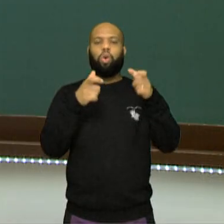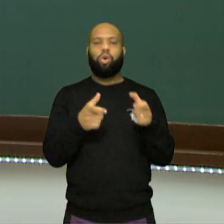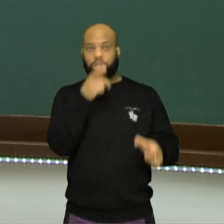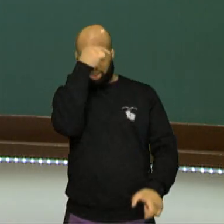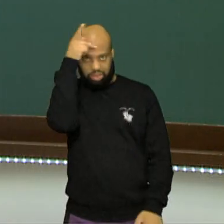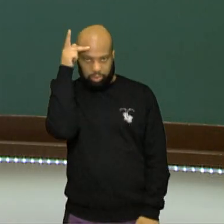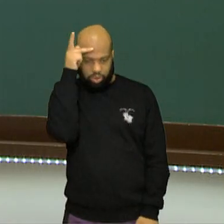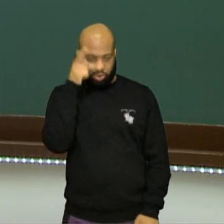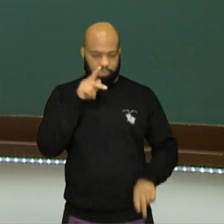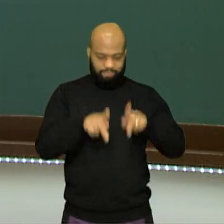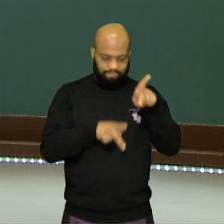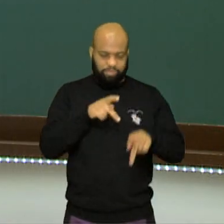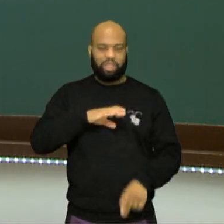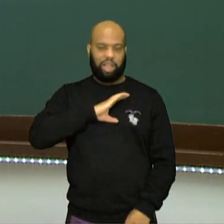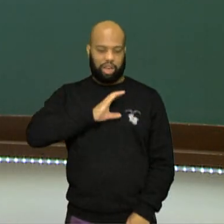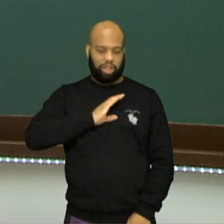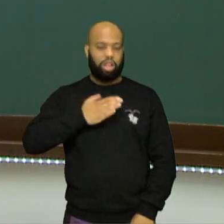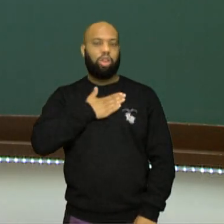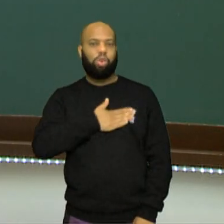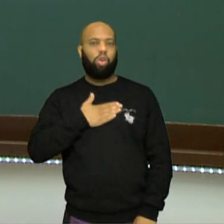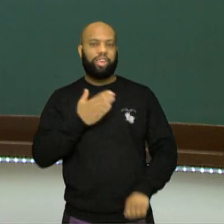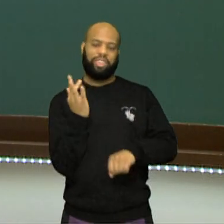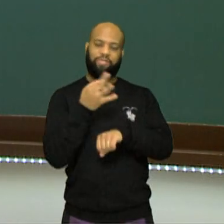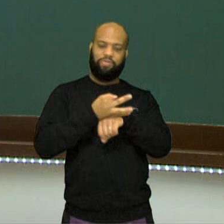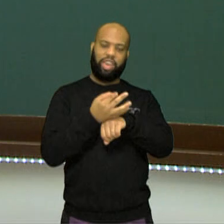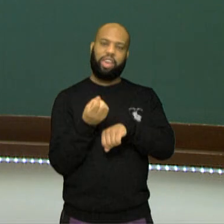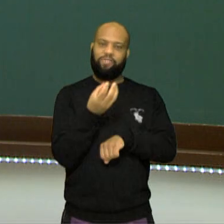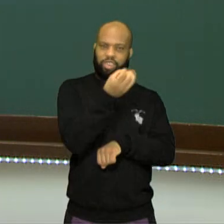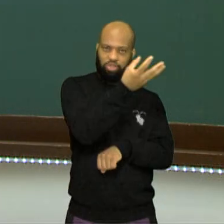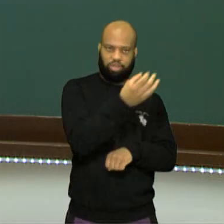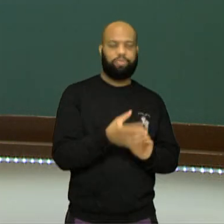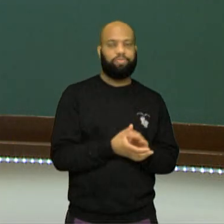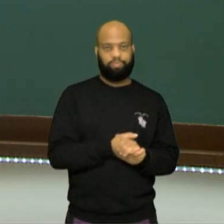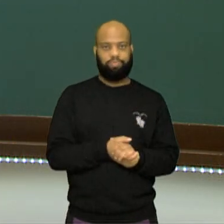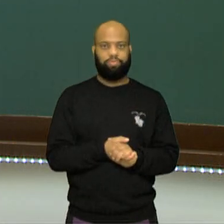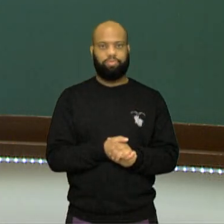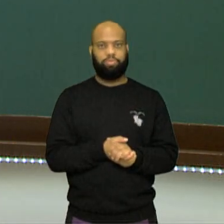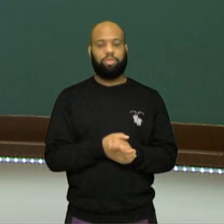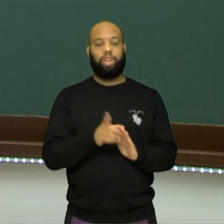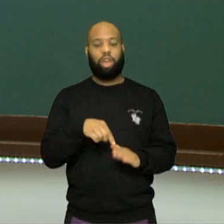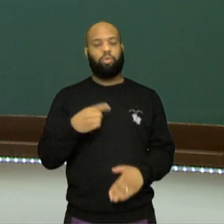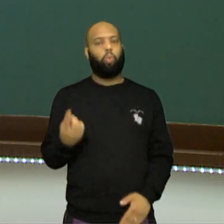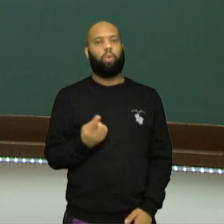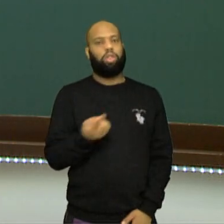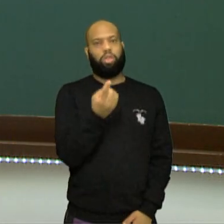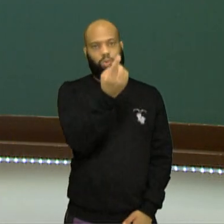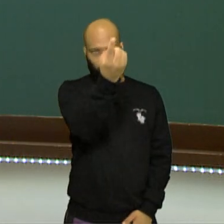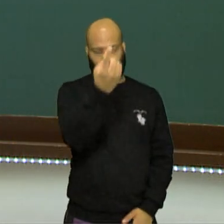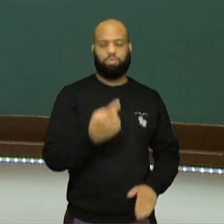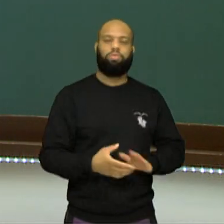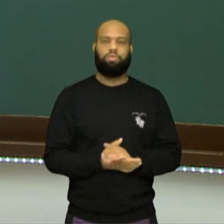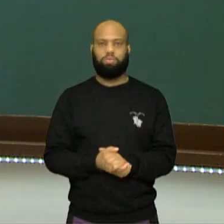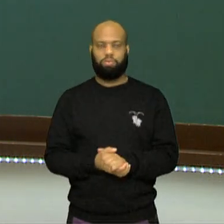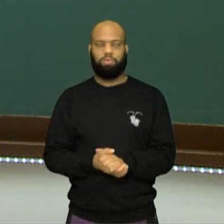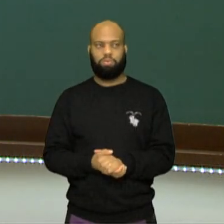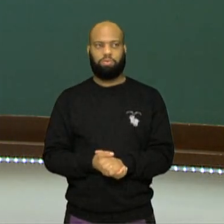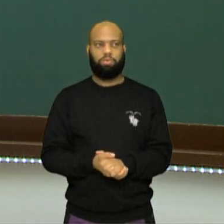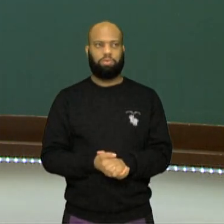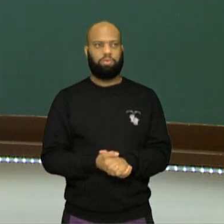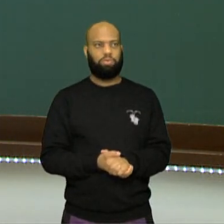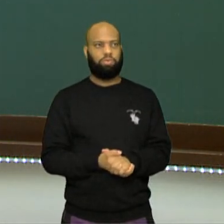canadenses gostam de ir nas férias de verão? In the countryside. Eles gostam de ir para o campo, né? Para o interior, digamos